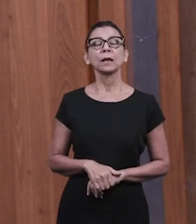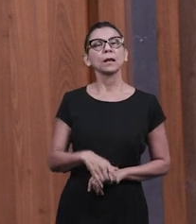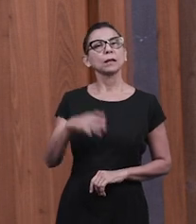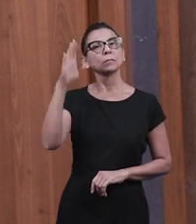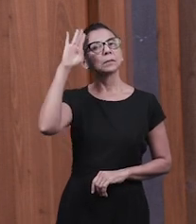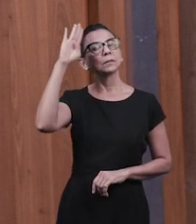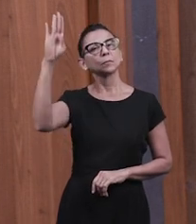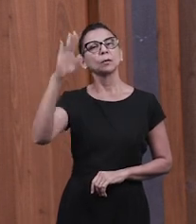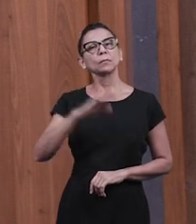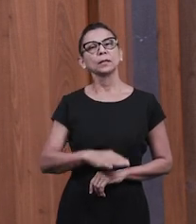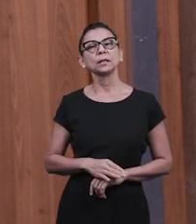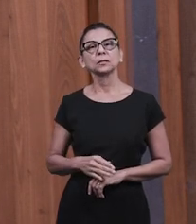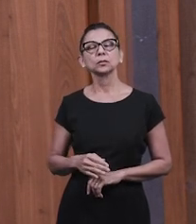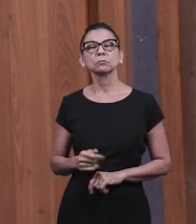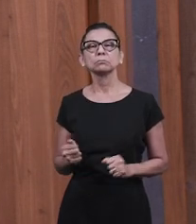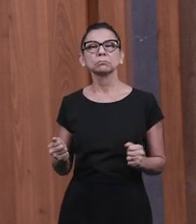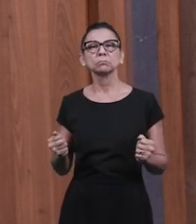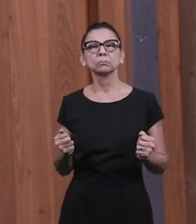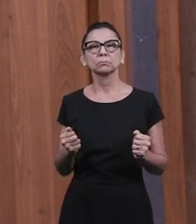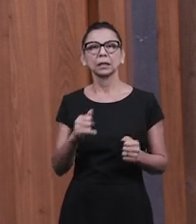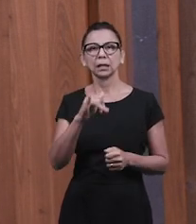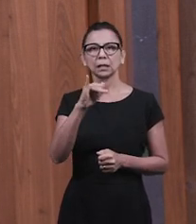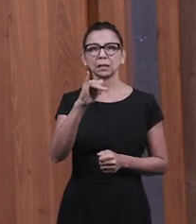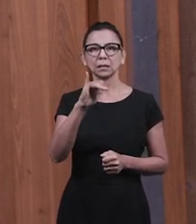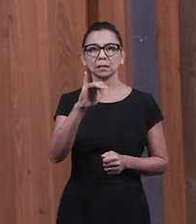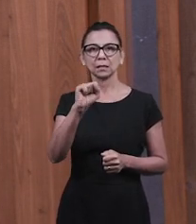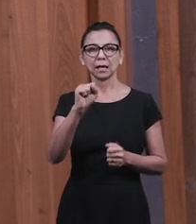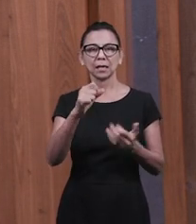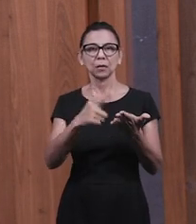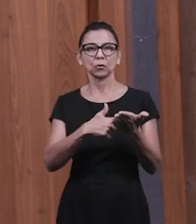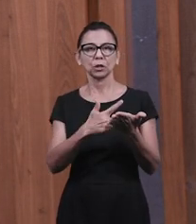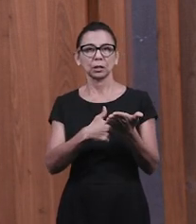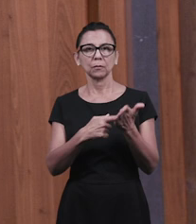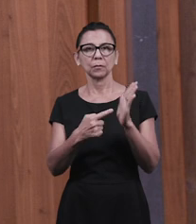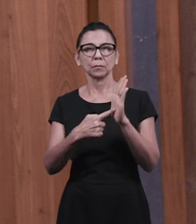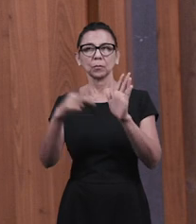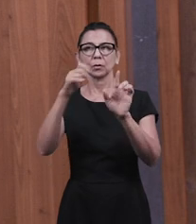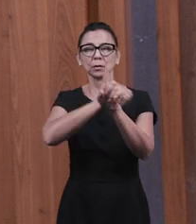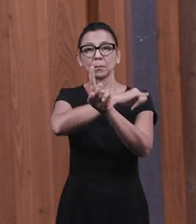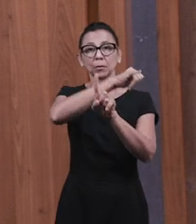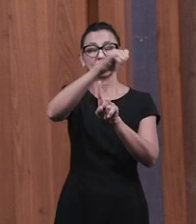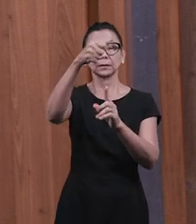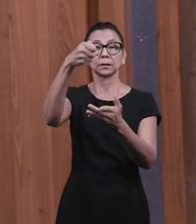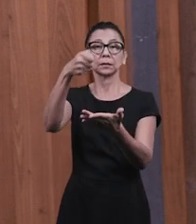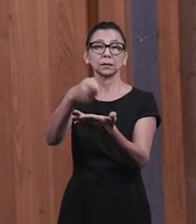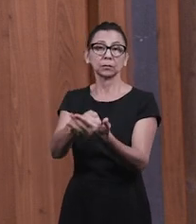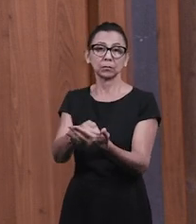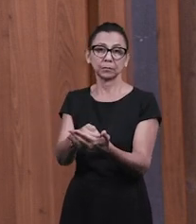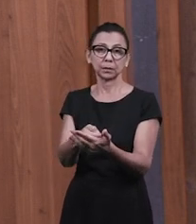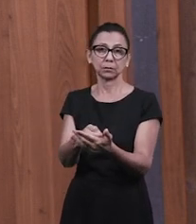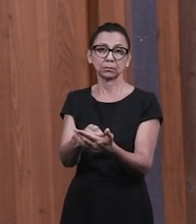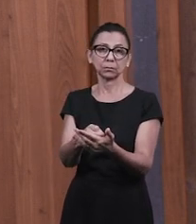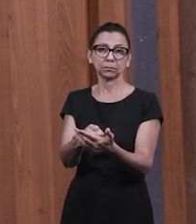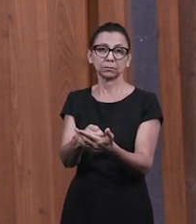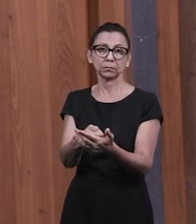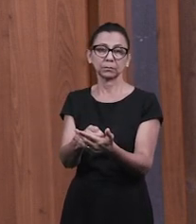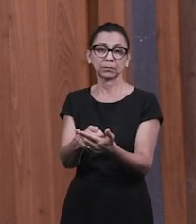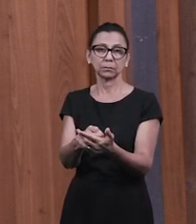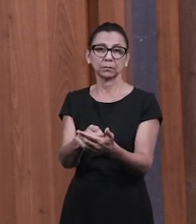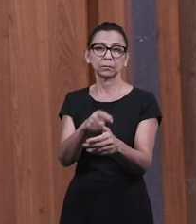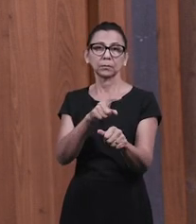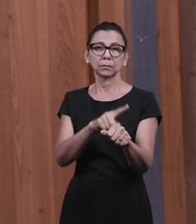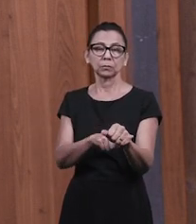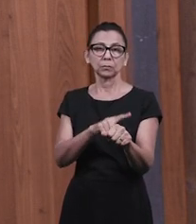das citações das profecias do livro de Isaías, que se cumpriram naquele momento ali, quando